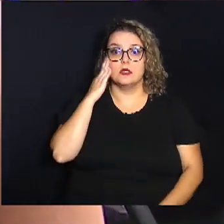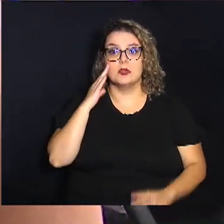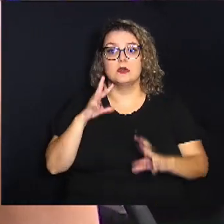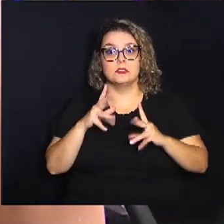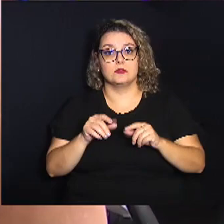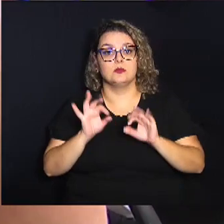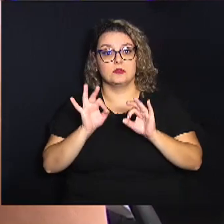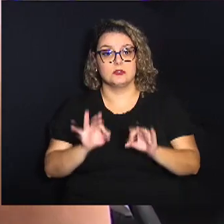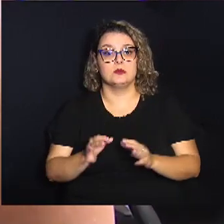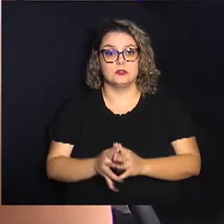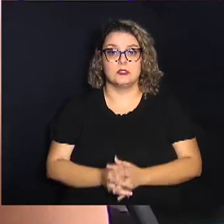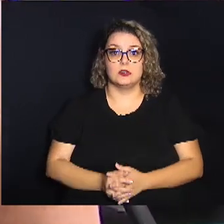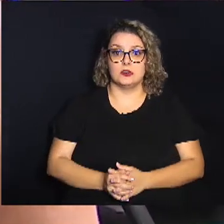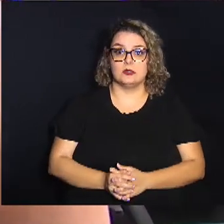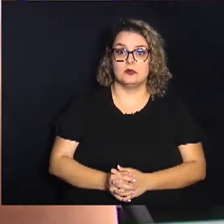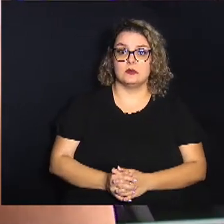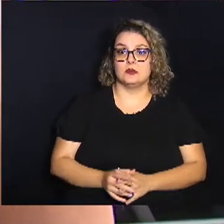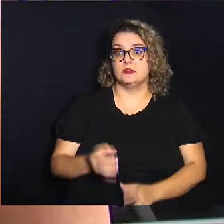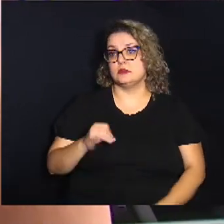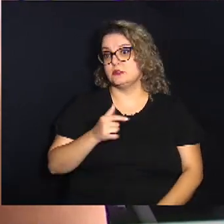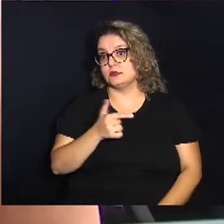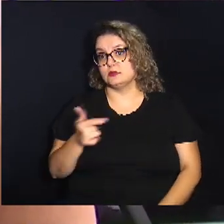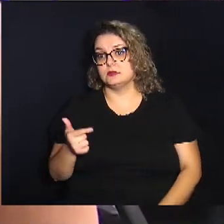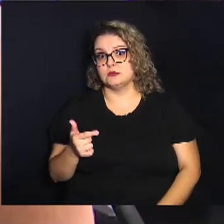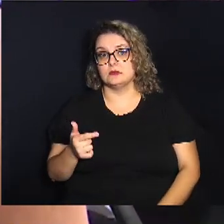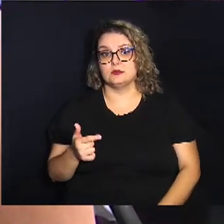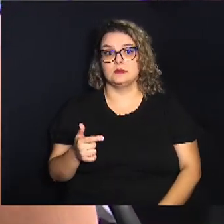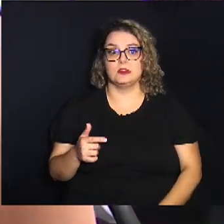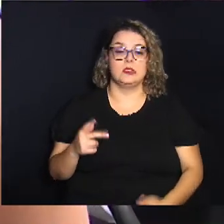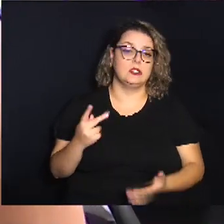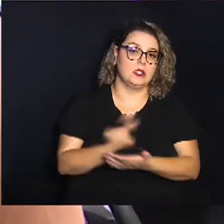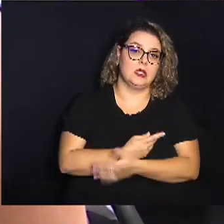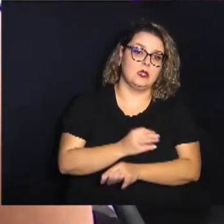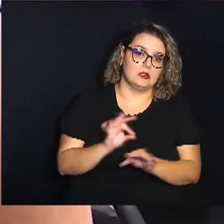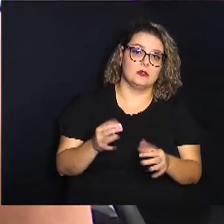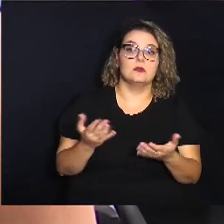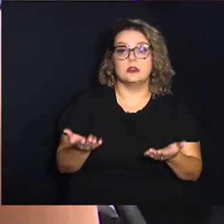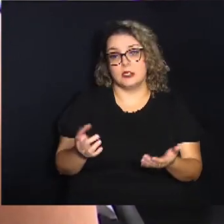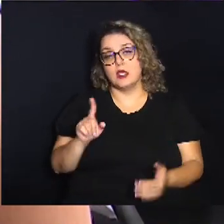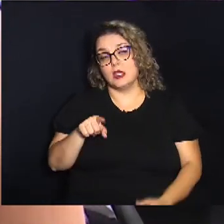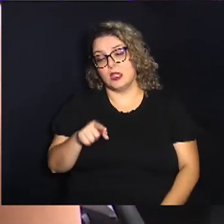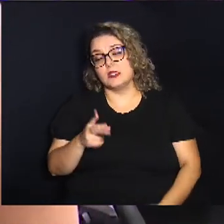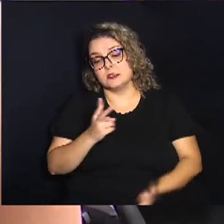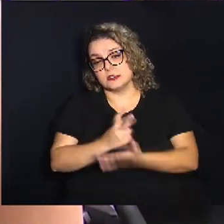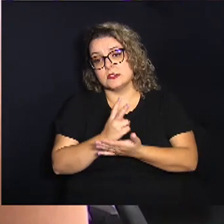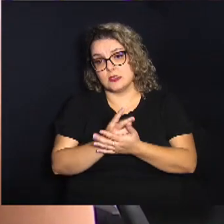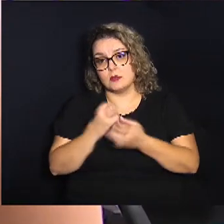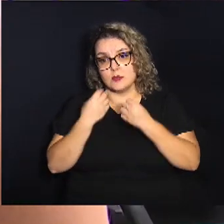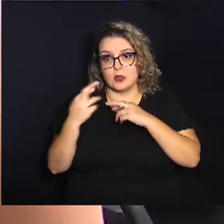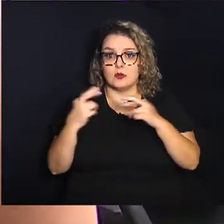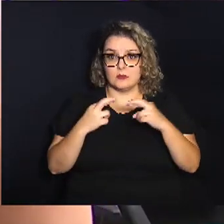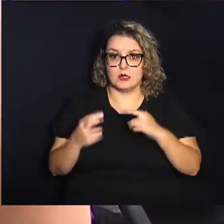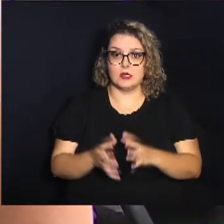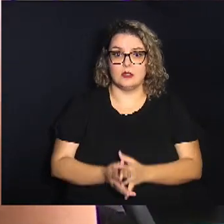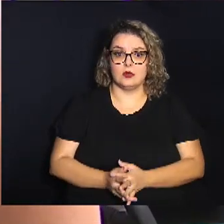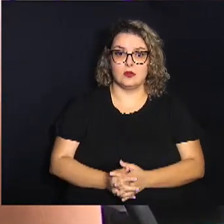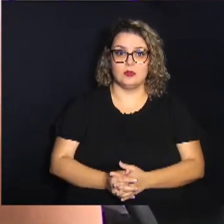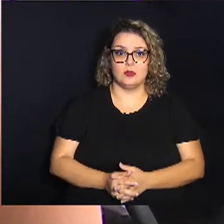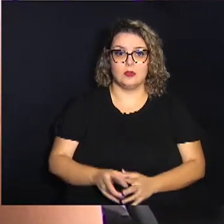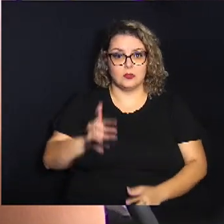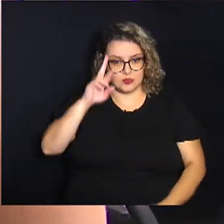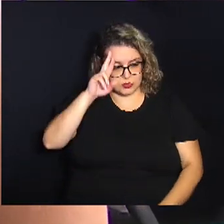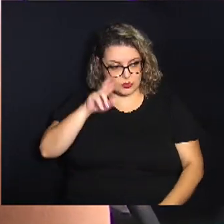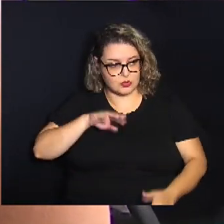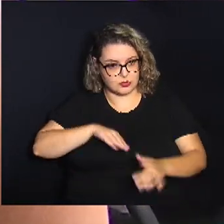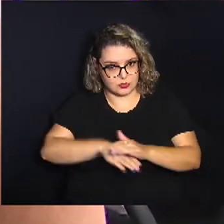ok se não existe nada de irregular entendeu então é sempre bom a gente estar conferida o senhor costuma